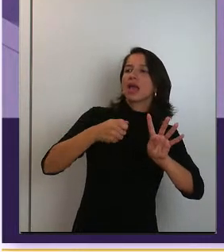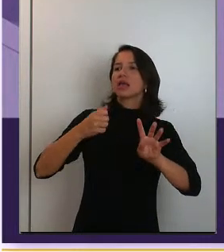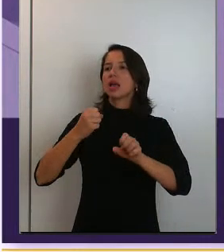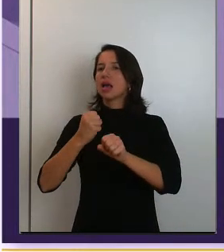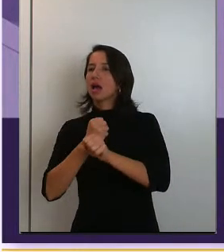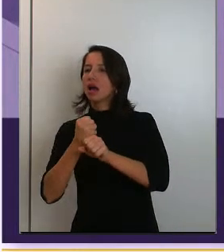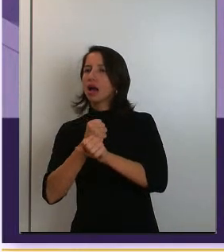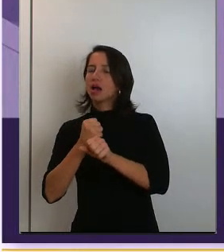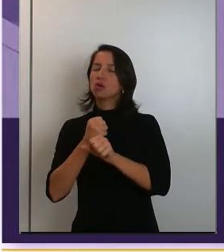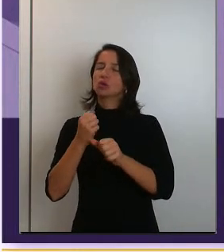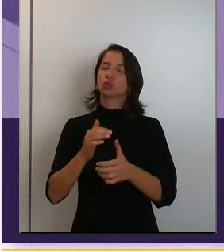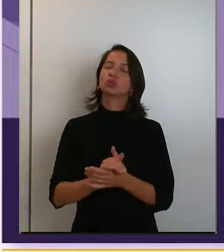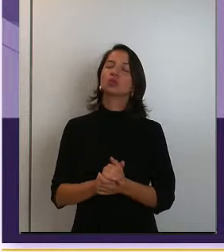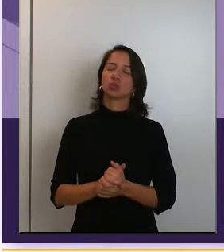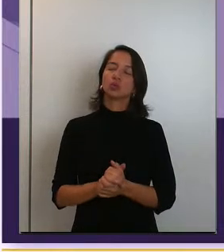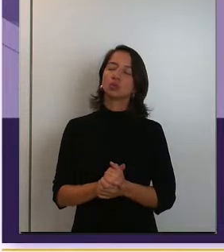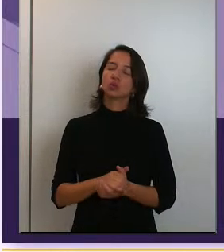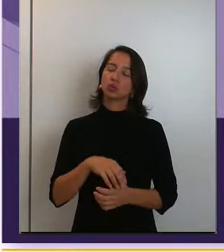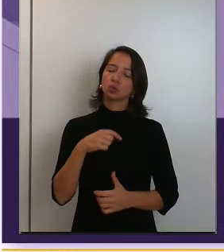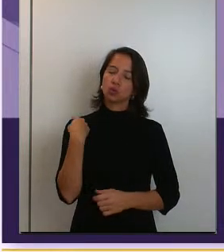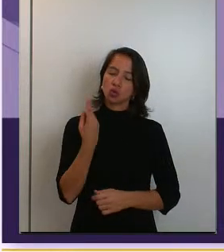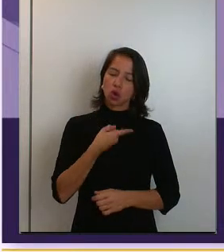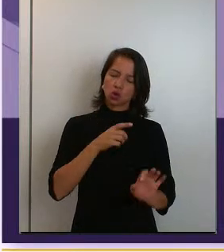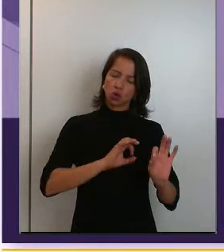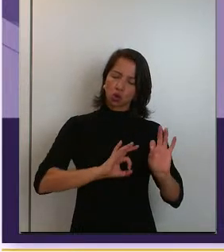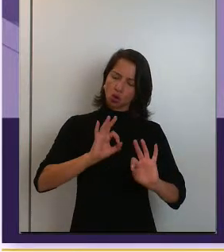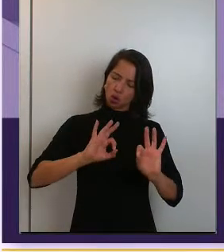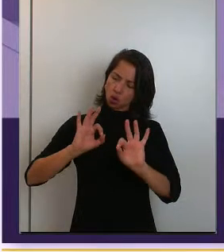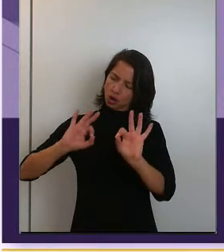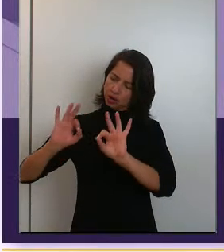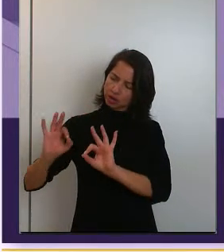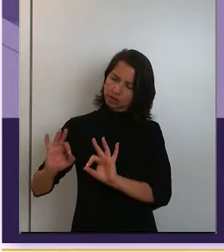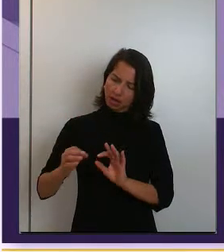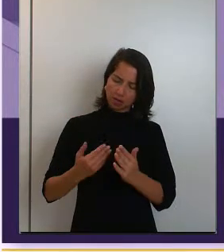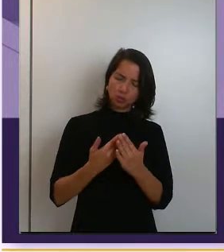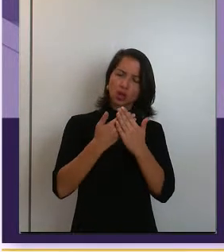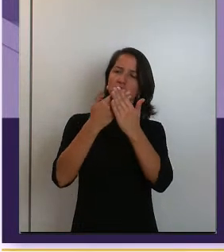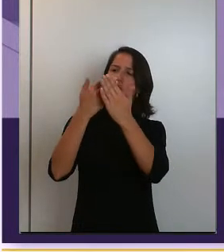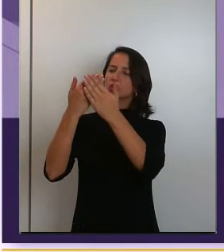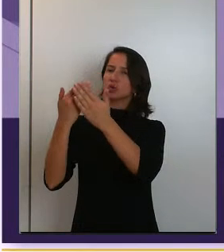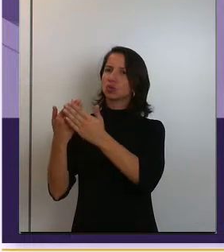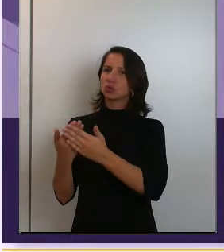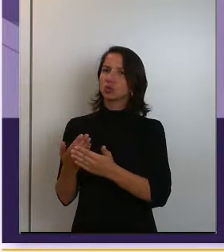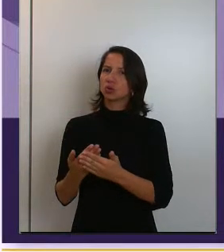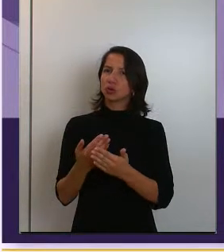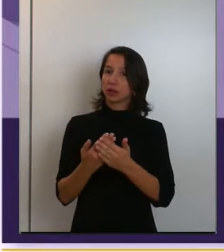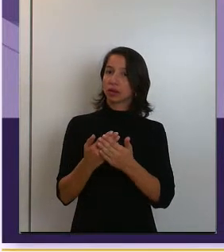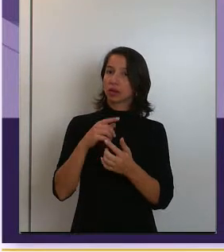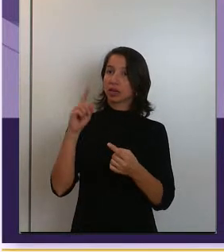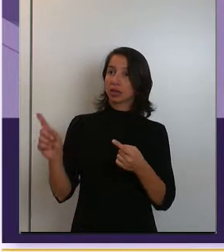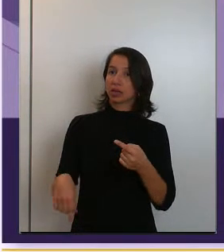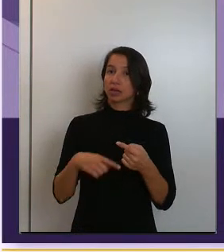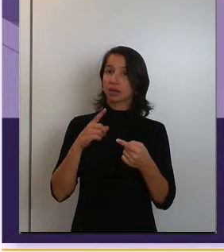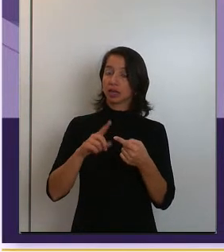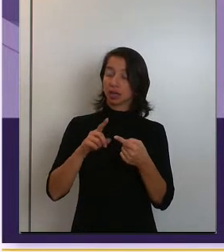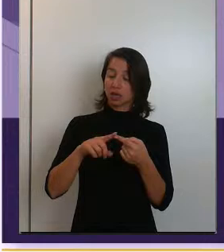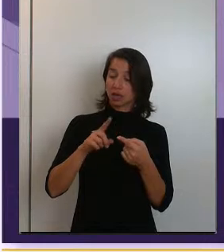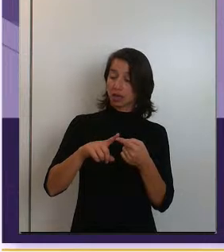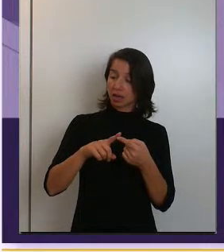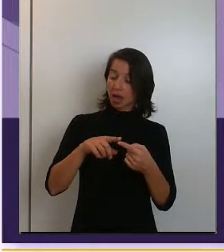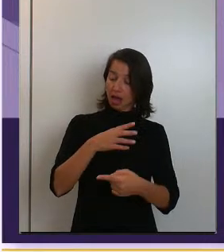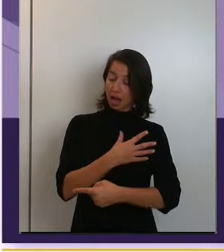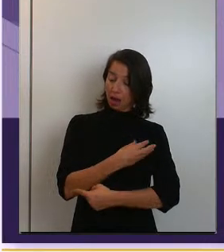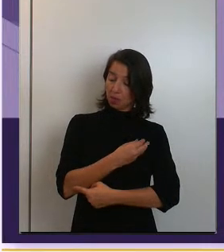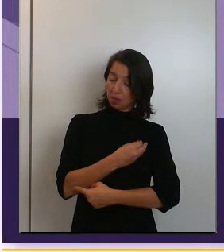A gente dividiu, então, o estudo em indicadores relacionados ao início do aleitamento materno, a